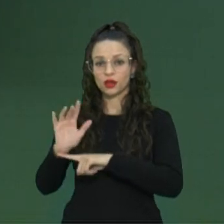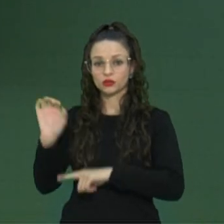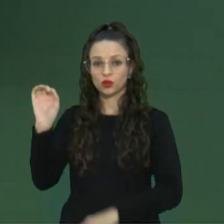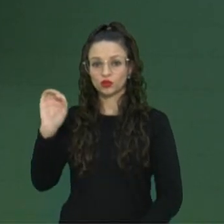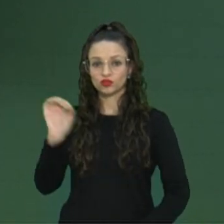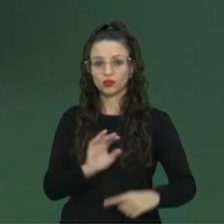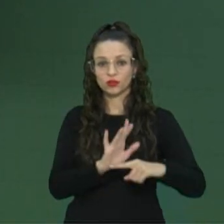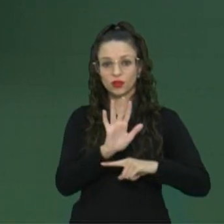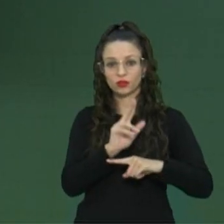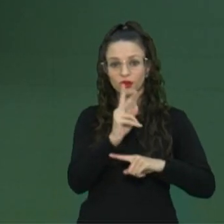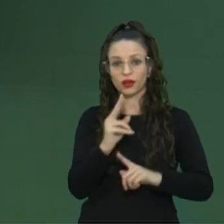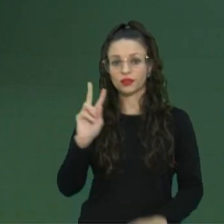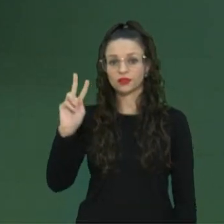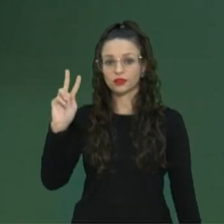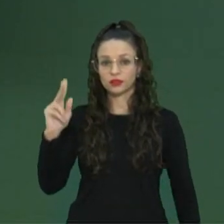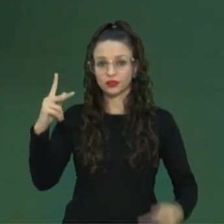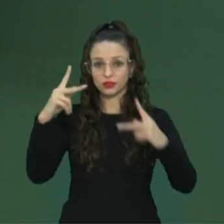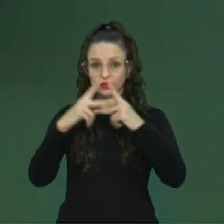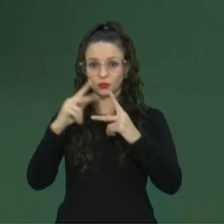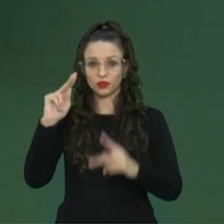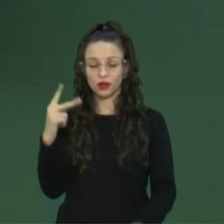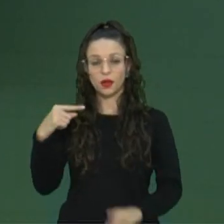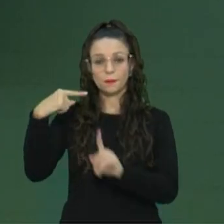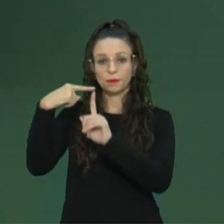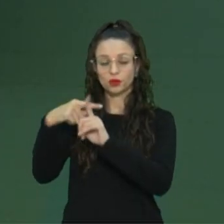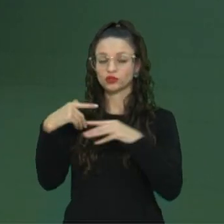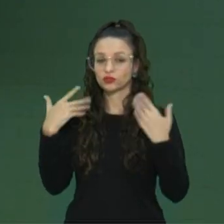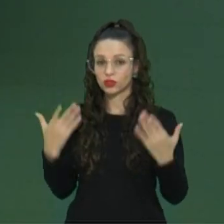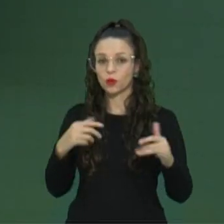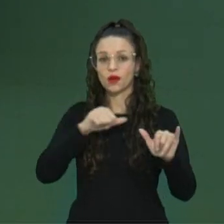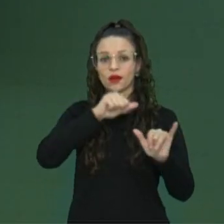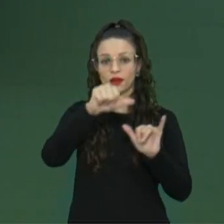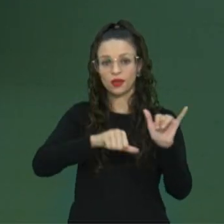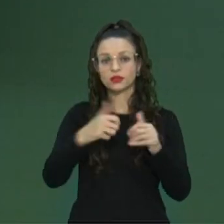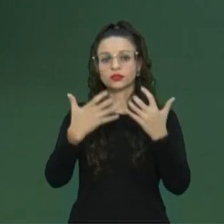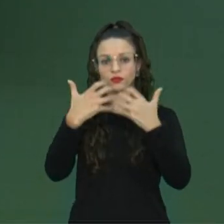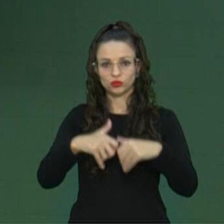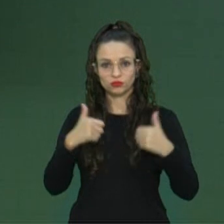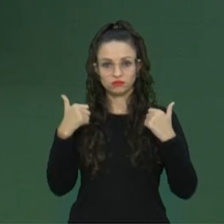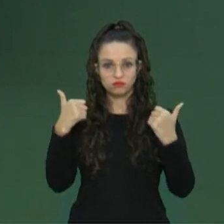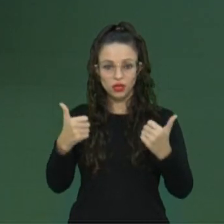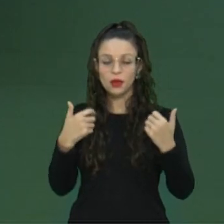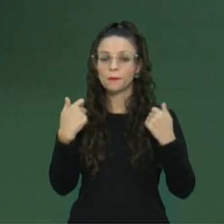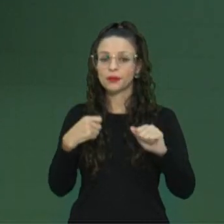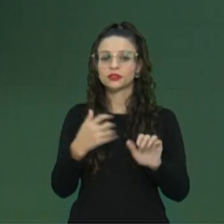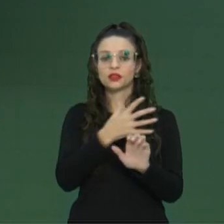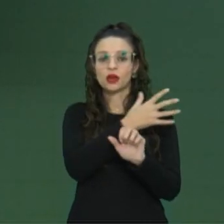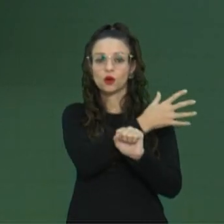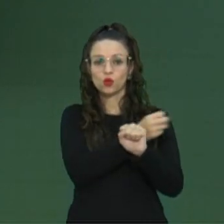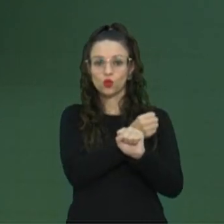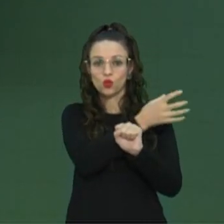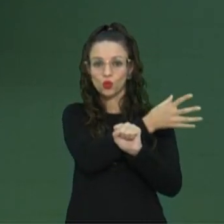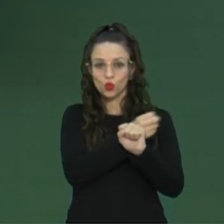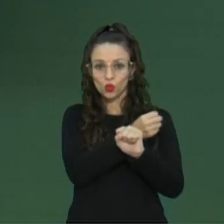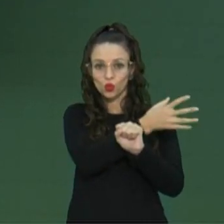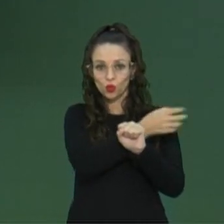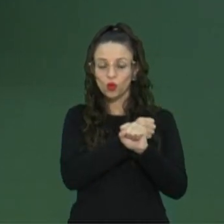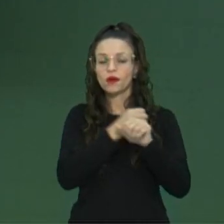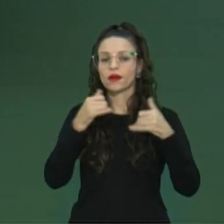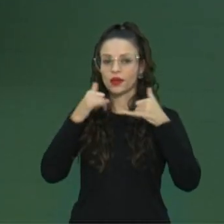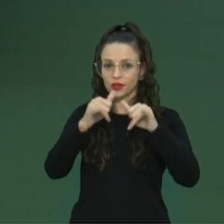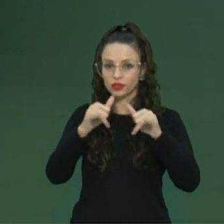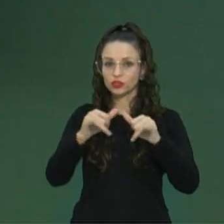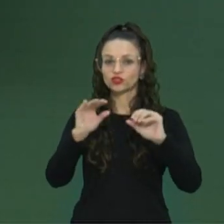oxigênio, ΔH positivo, ou seja, para que essa reação funcione, precisa absorver energia. Para que se separe